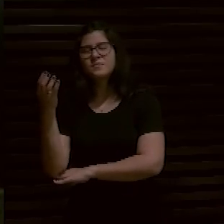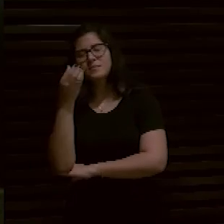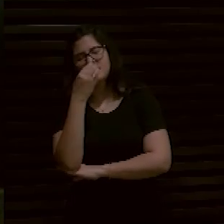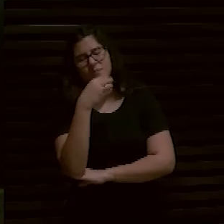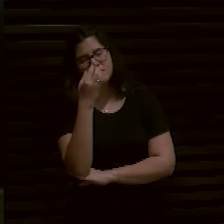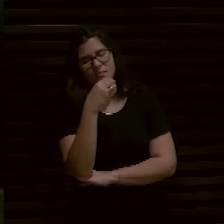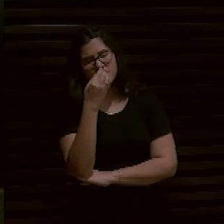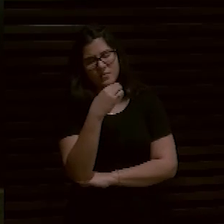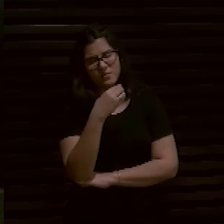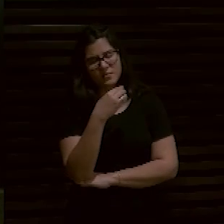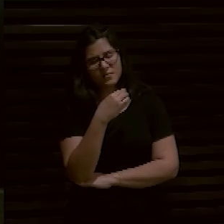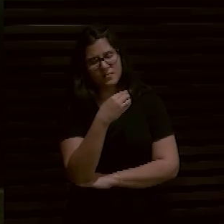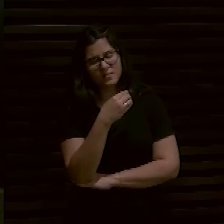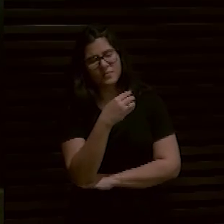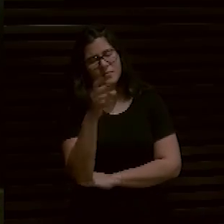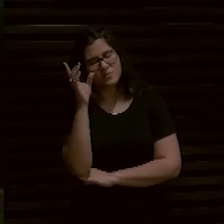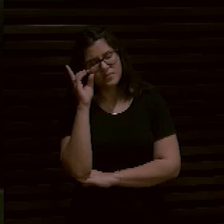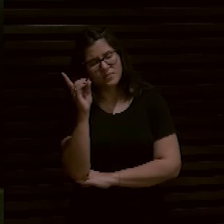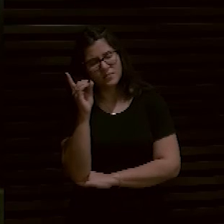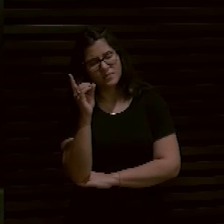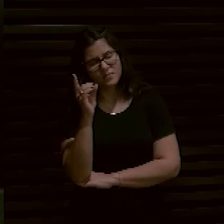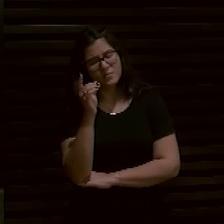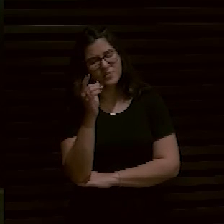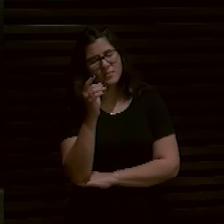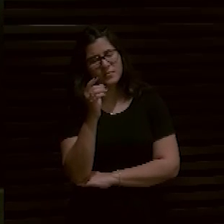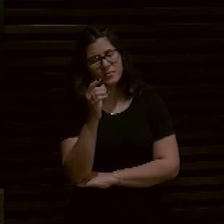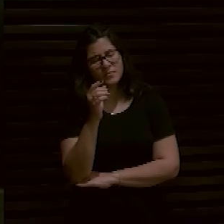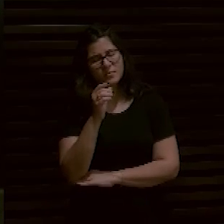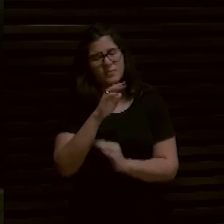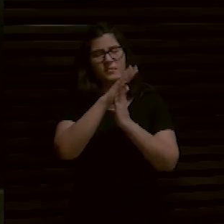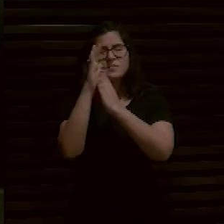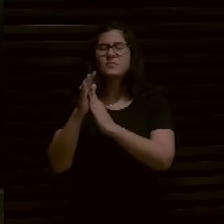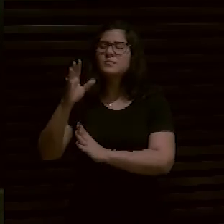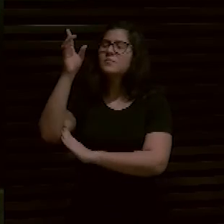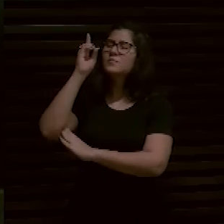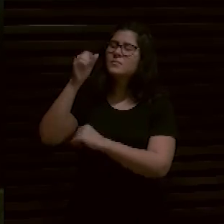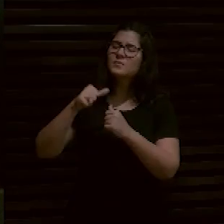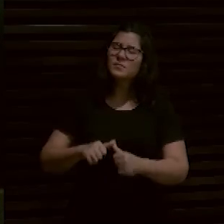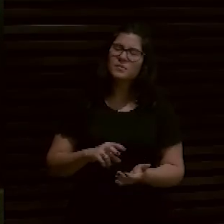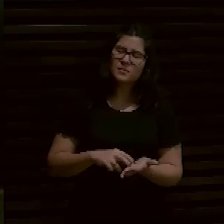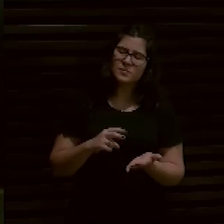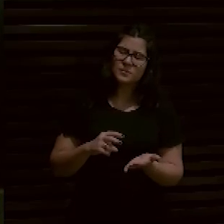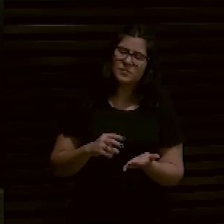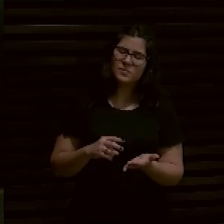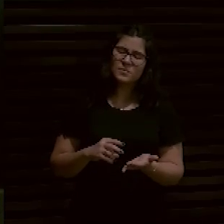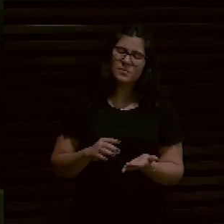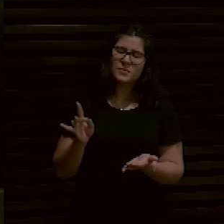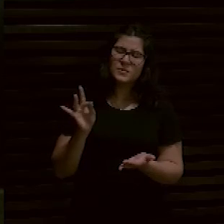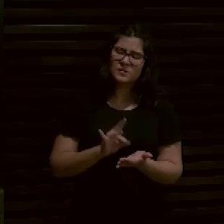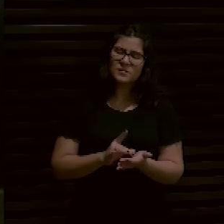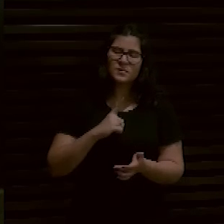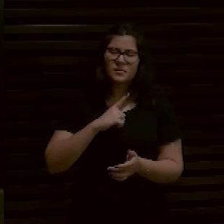Senhor. Oh Deus, que nessa manhã, ó Pai, de fato, haja